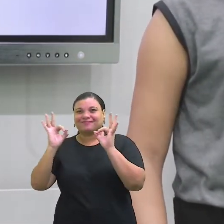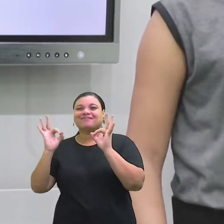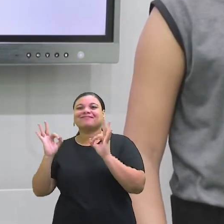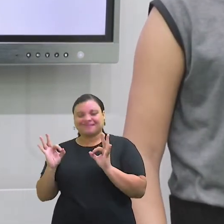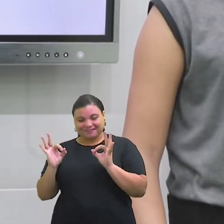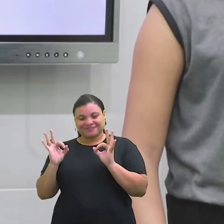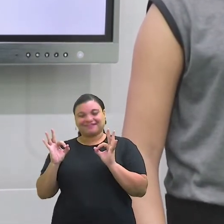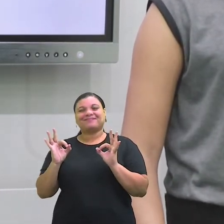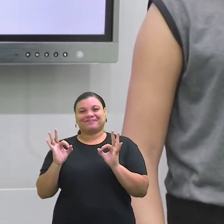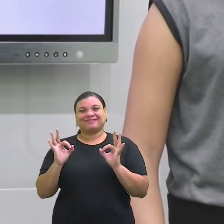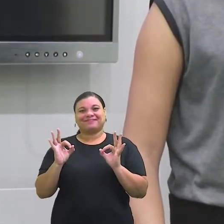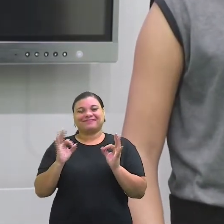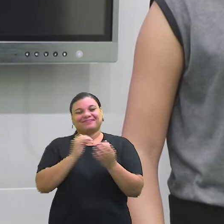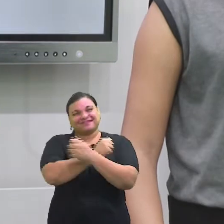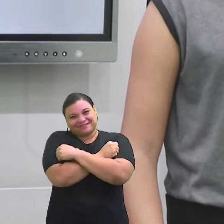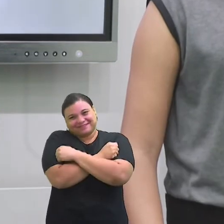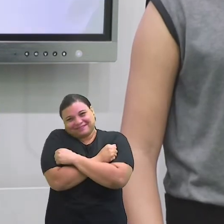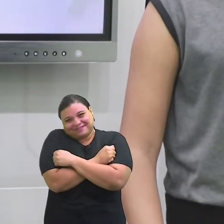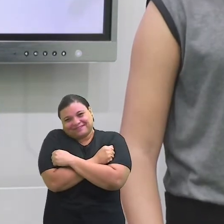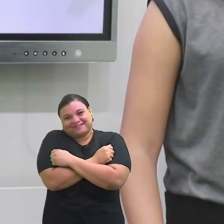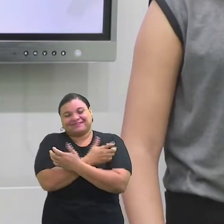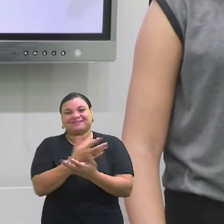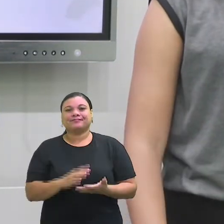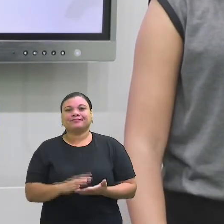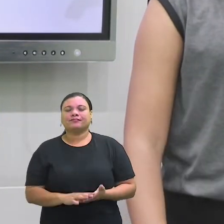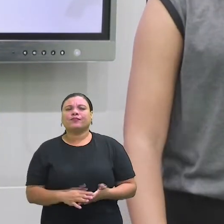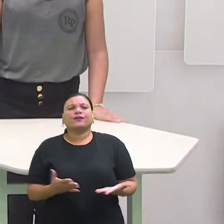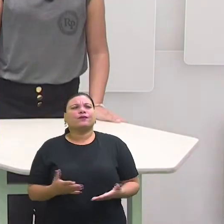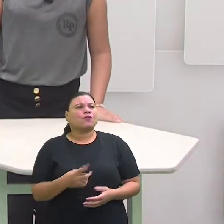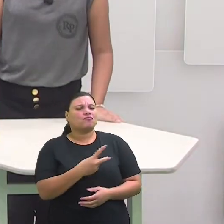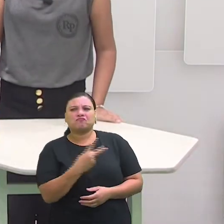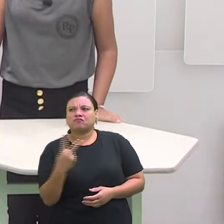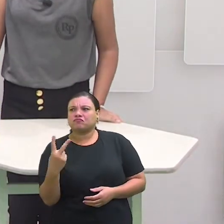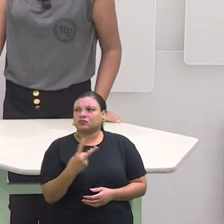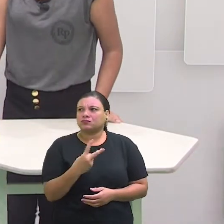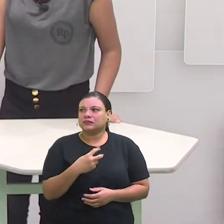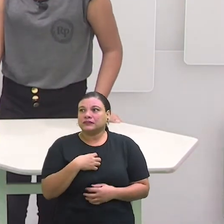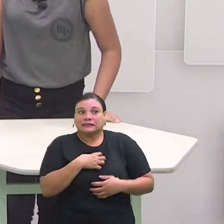pessoal? Então, meninos, vocês estão nervosos?